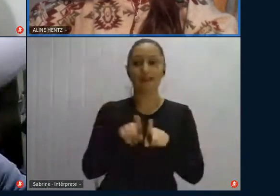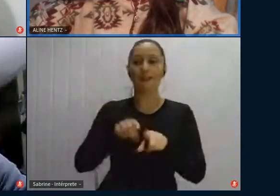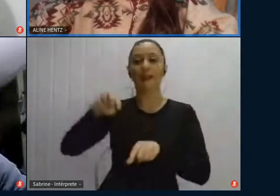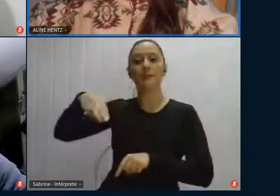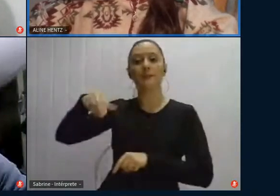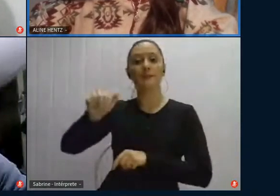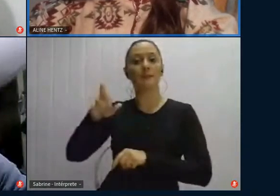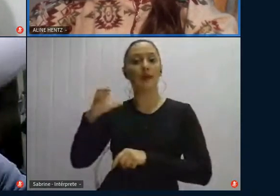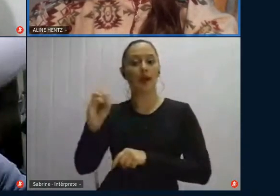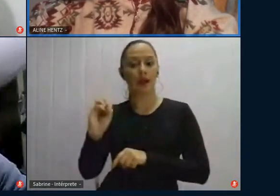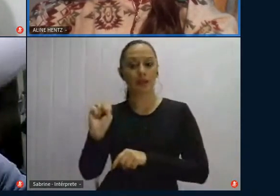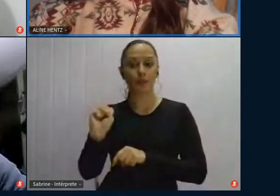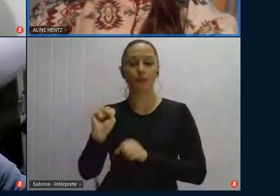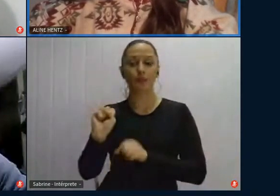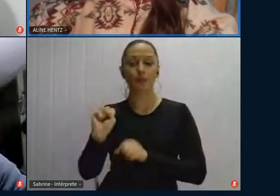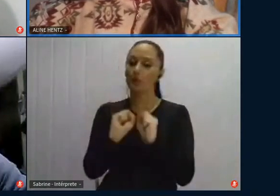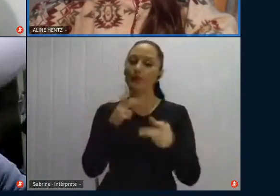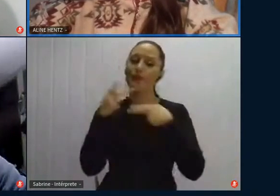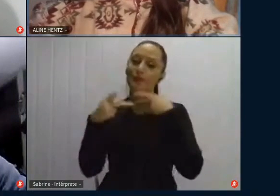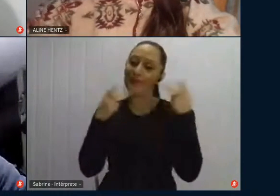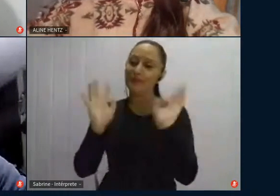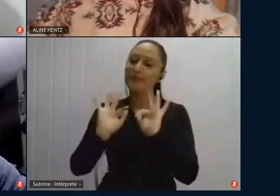considerações finais e ir nos encaminhando.